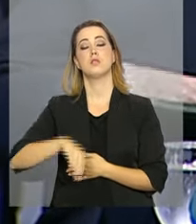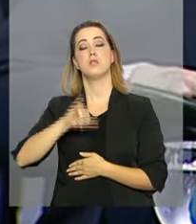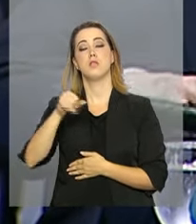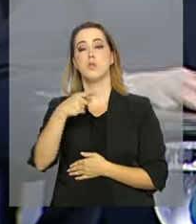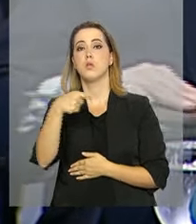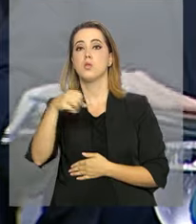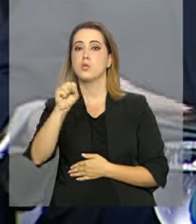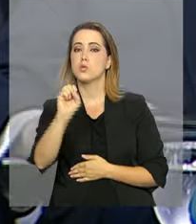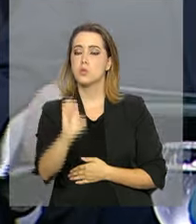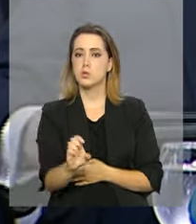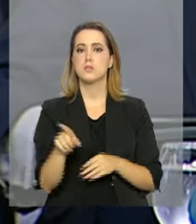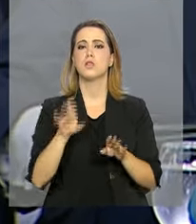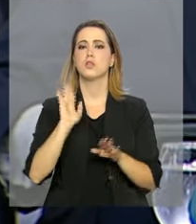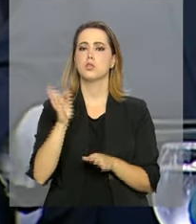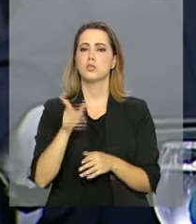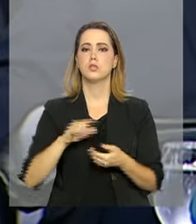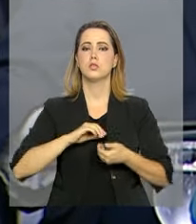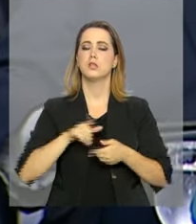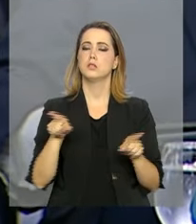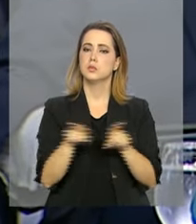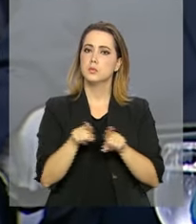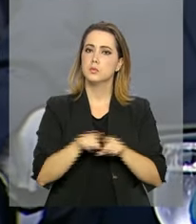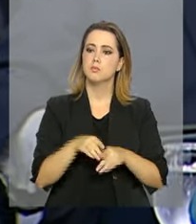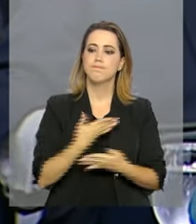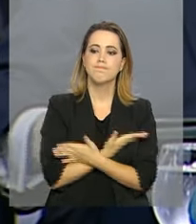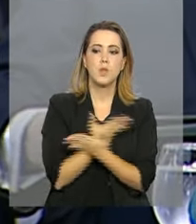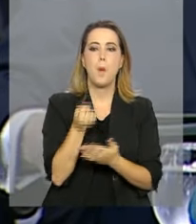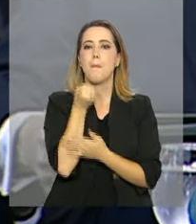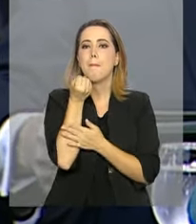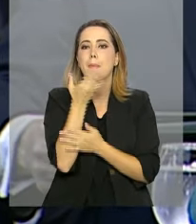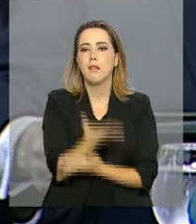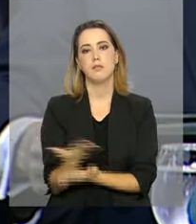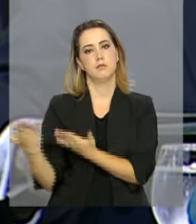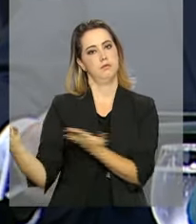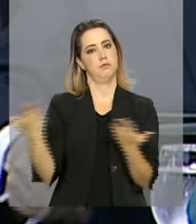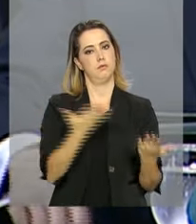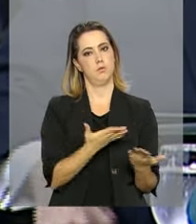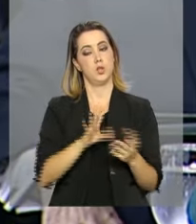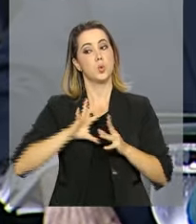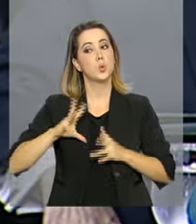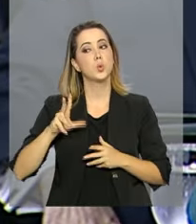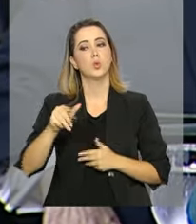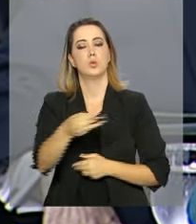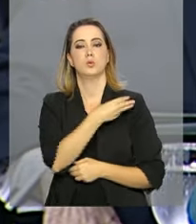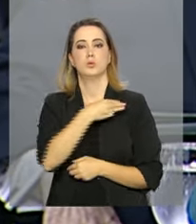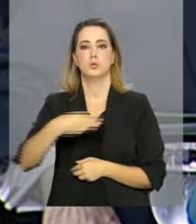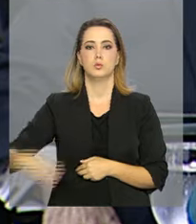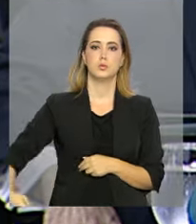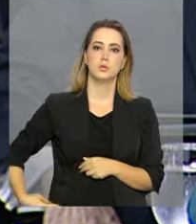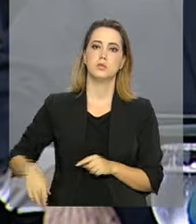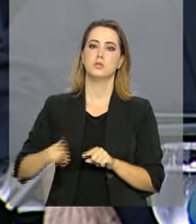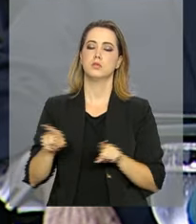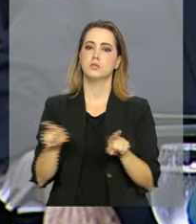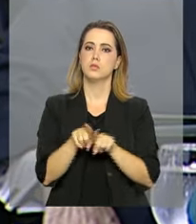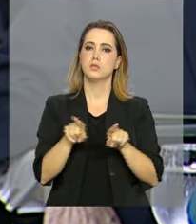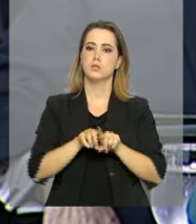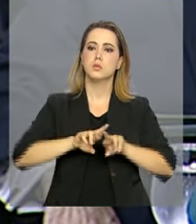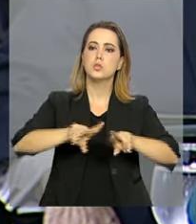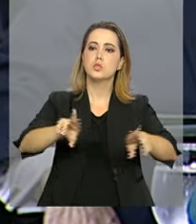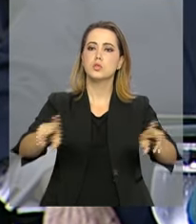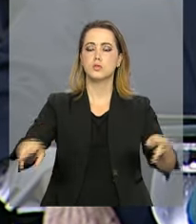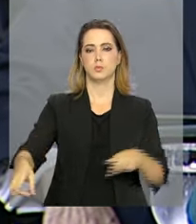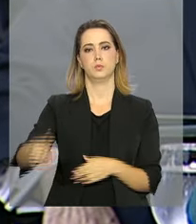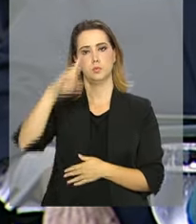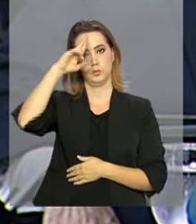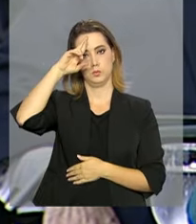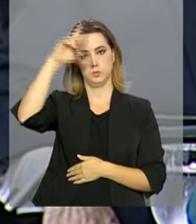estender minhas mais calorosas boas-vindas aos ministros e demais autoridades